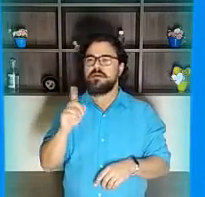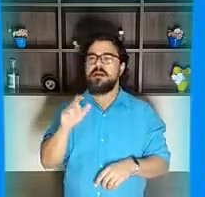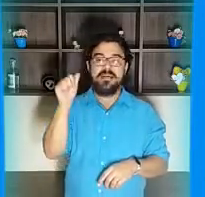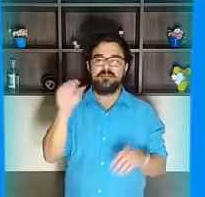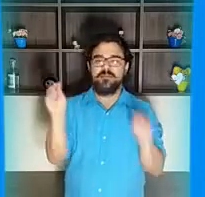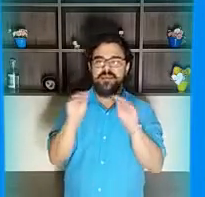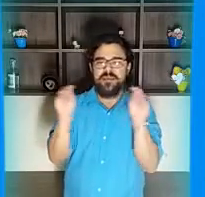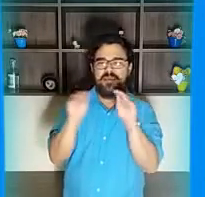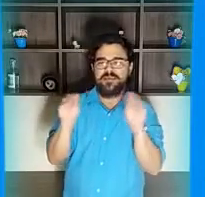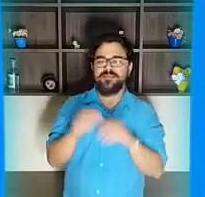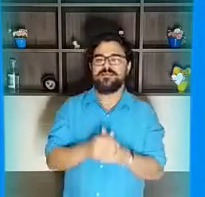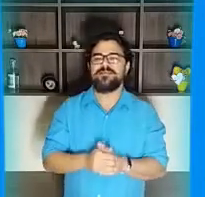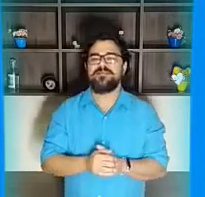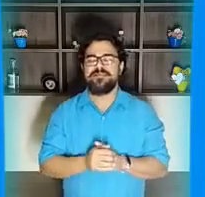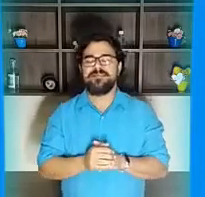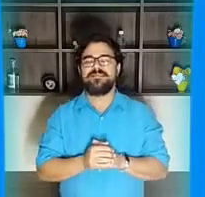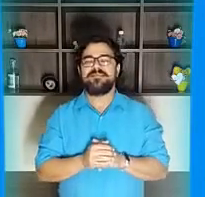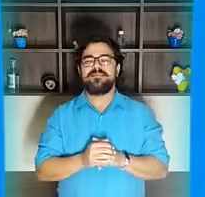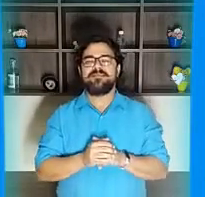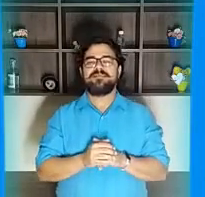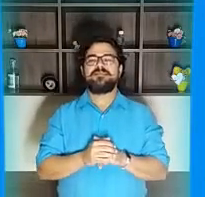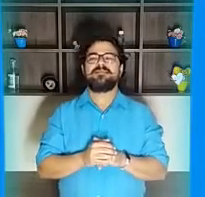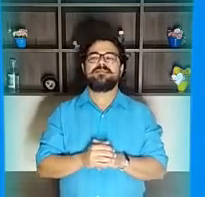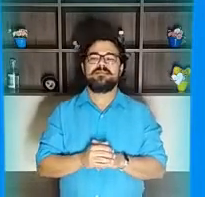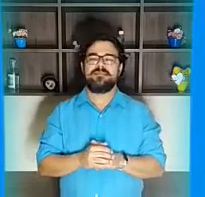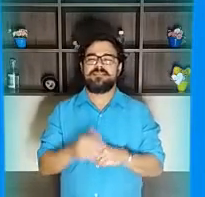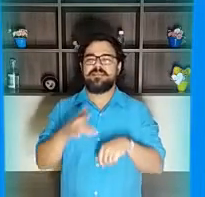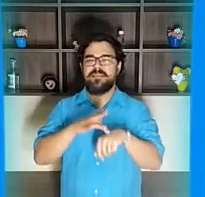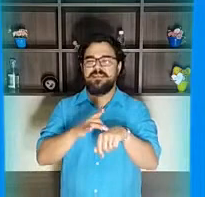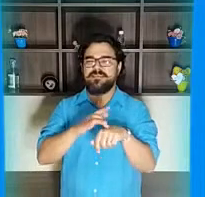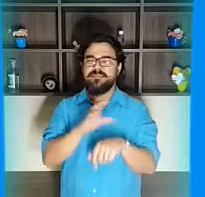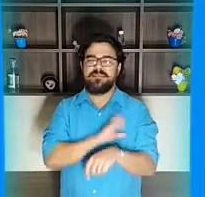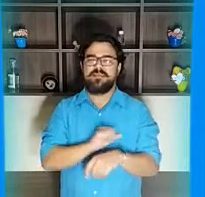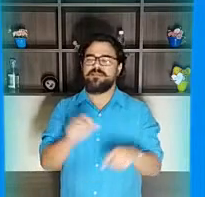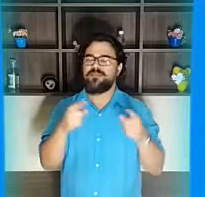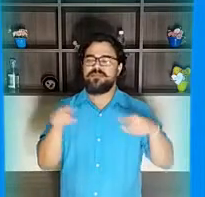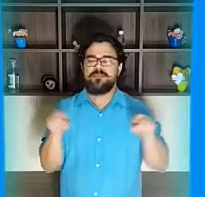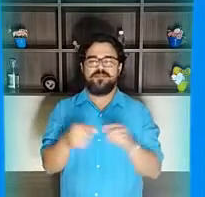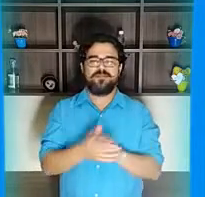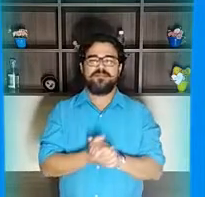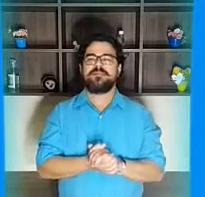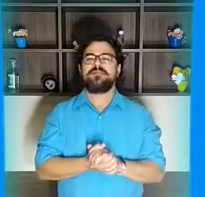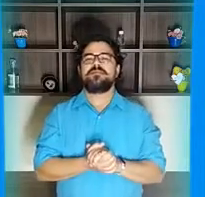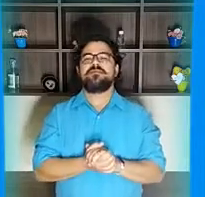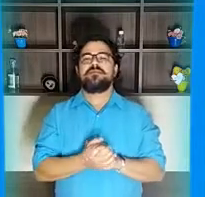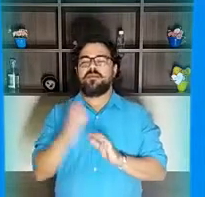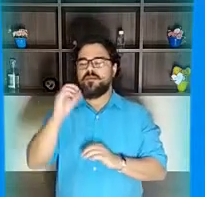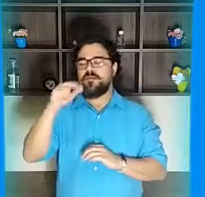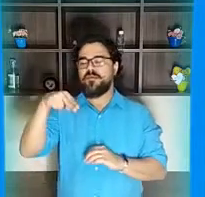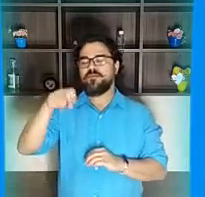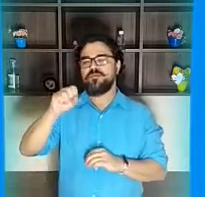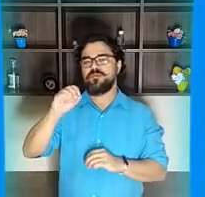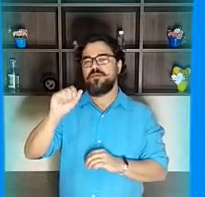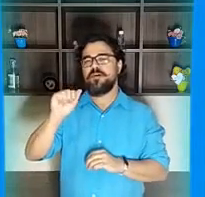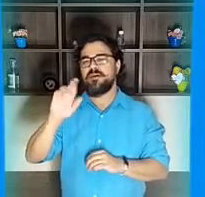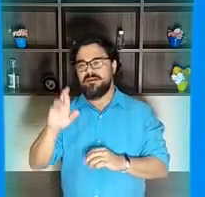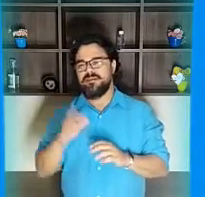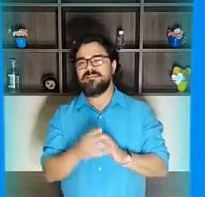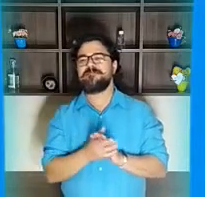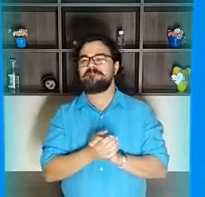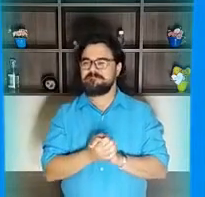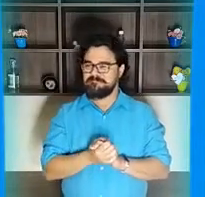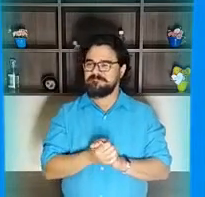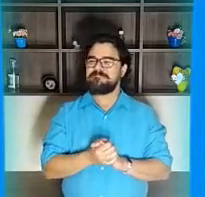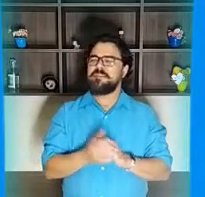Beijo! Diz que tava dançando, adorando as músicas do Consoar. Então, eu acho que tá fazendo sucesso aí com